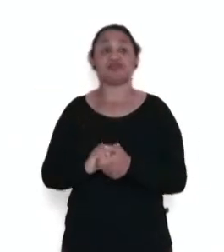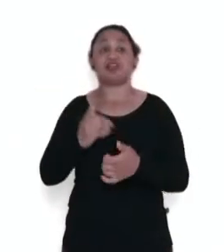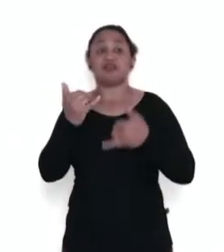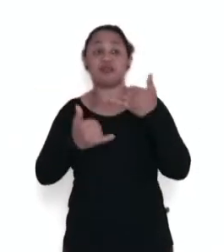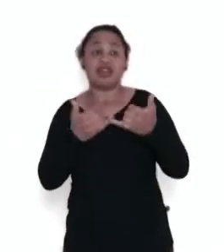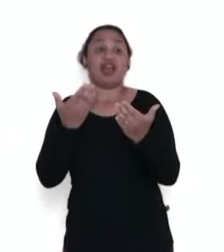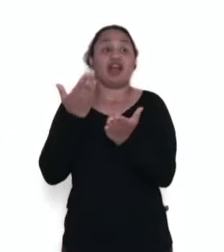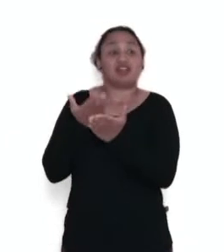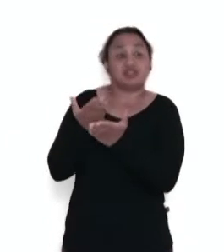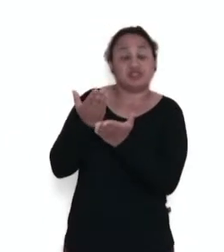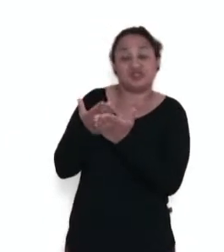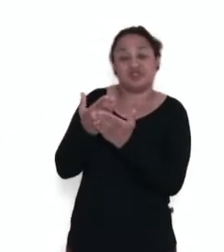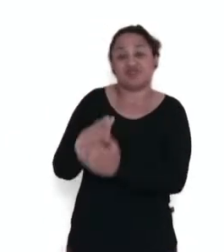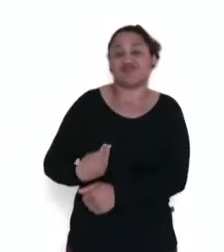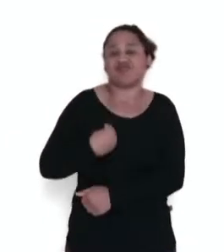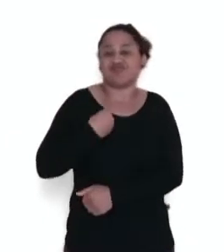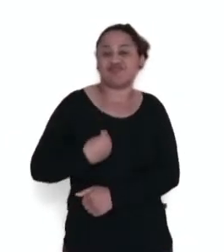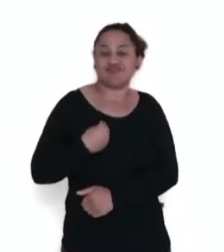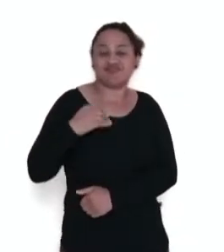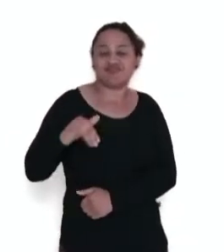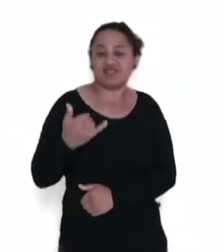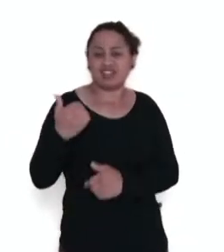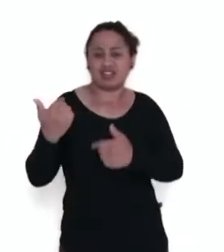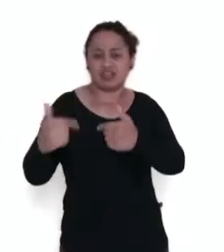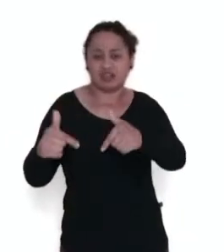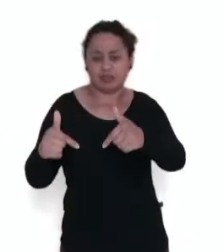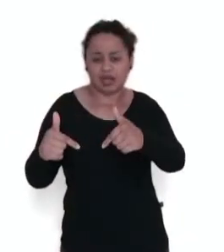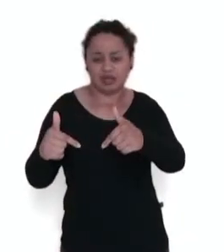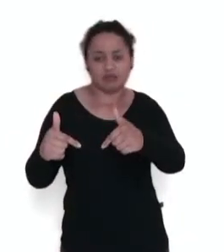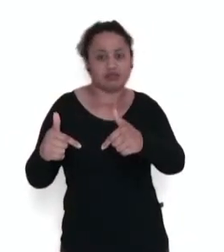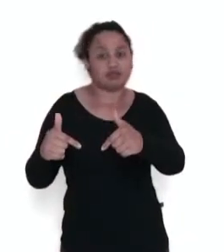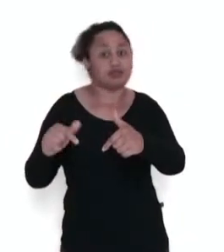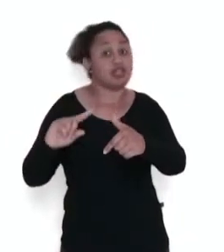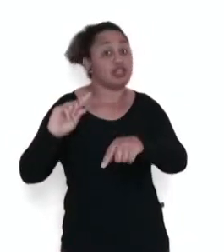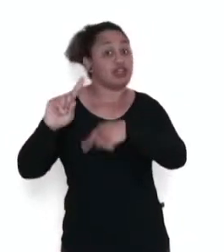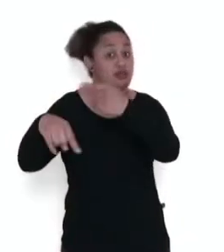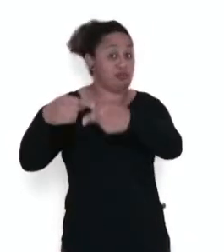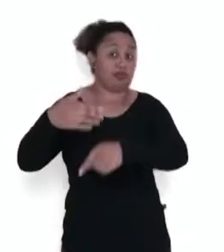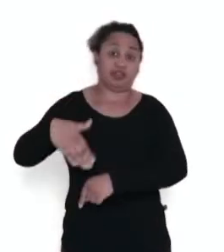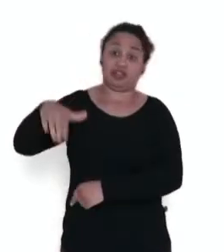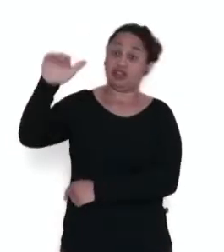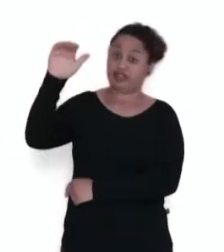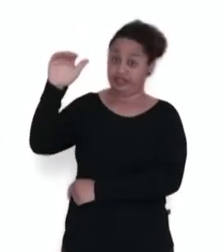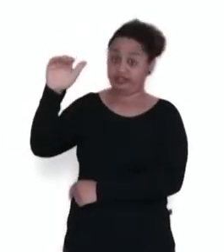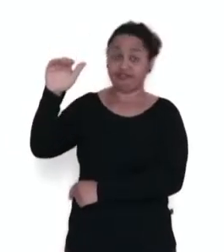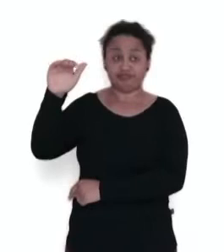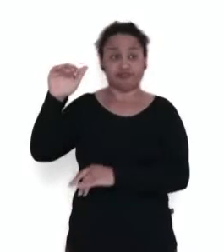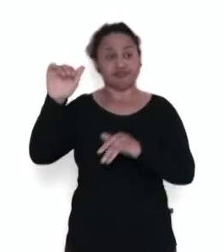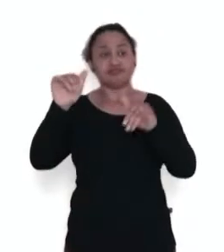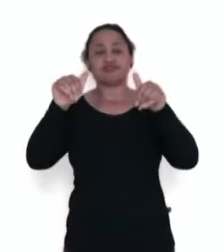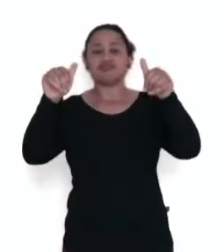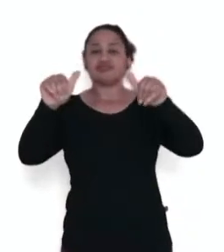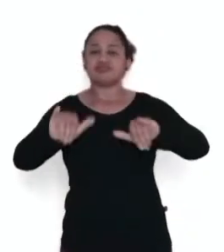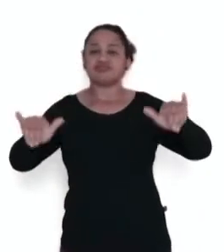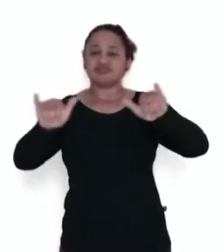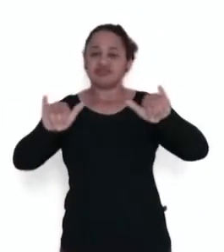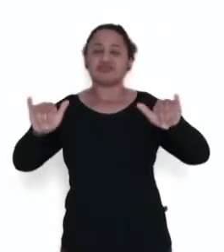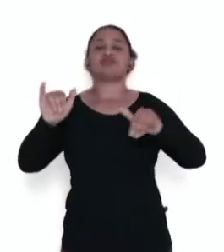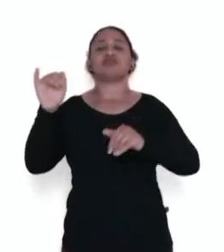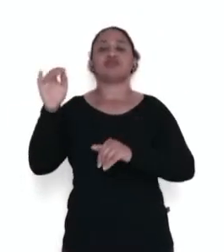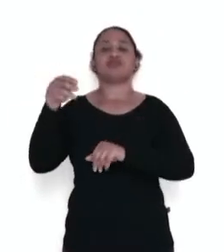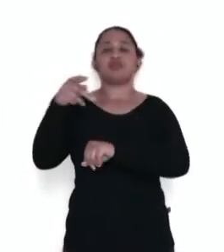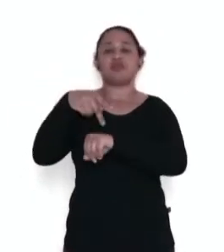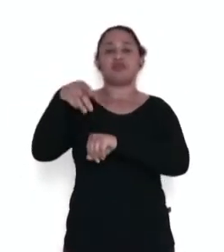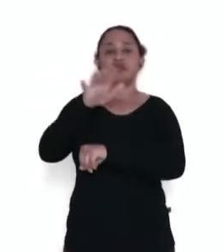Brincar, estudar, viver, trabalhar só quando crescer. Campanha Nacional pela